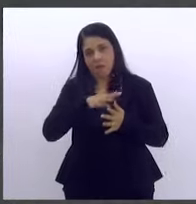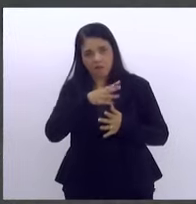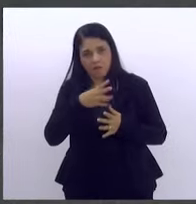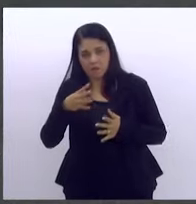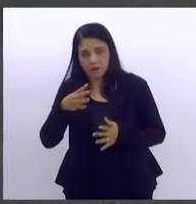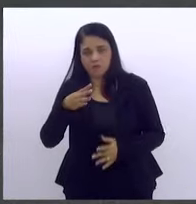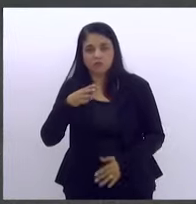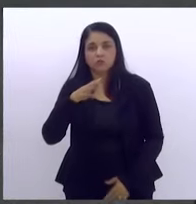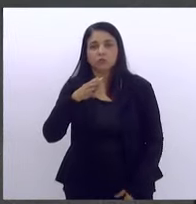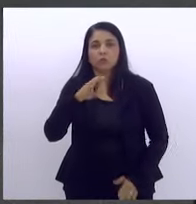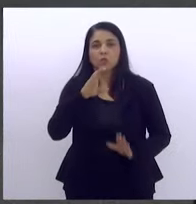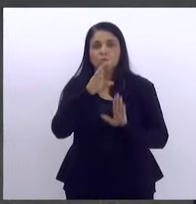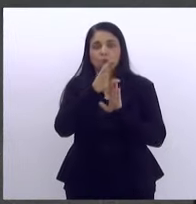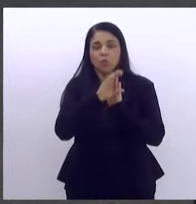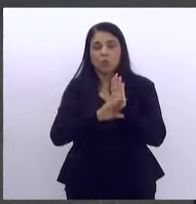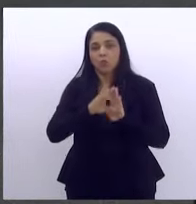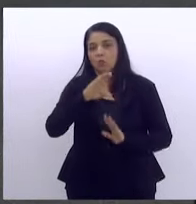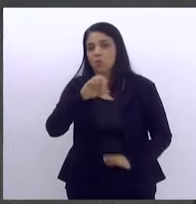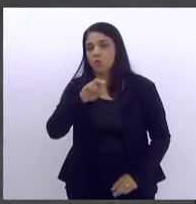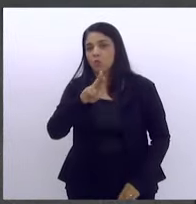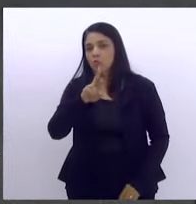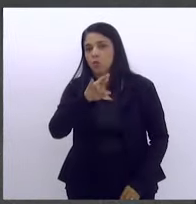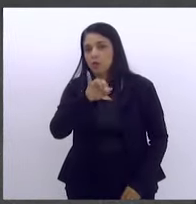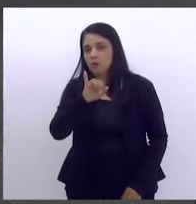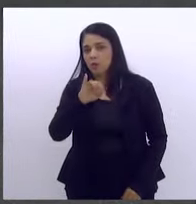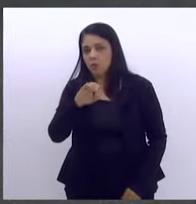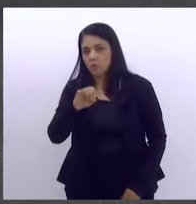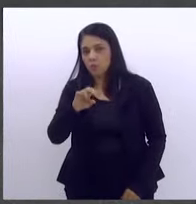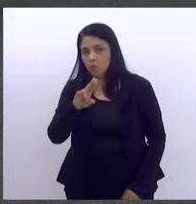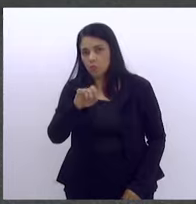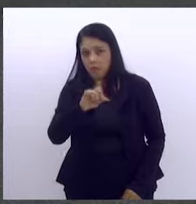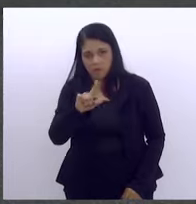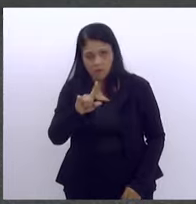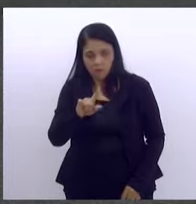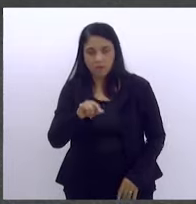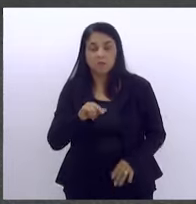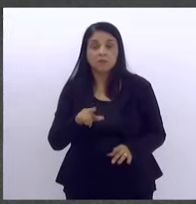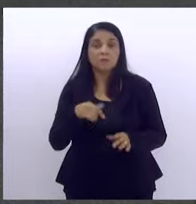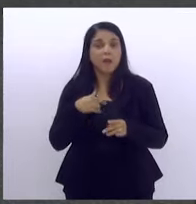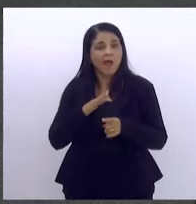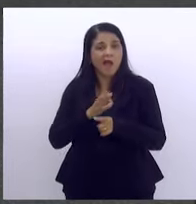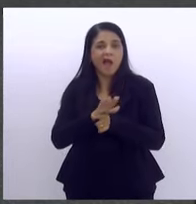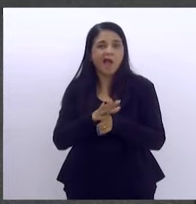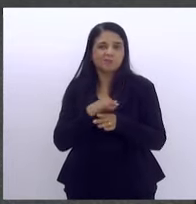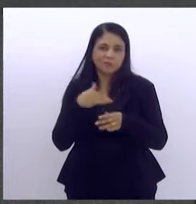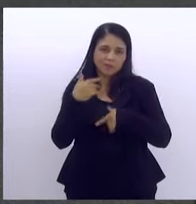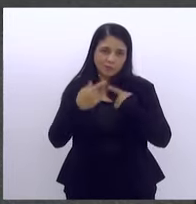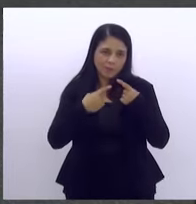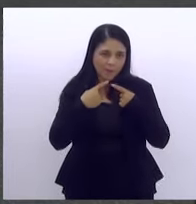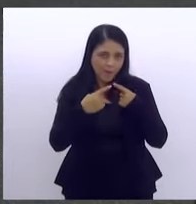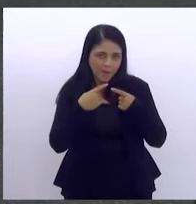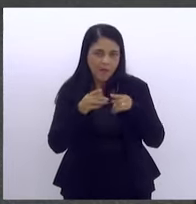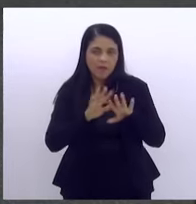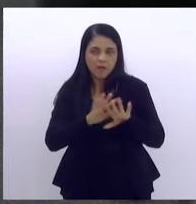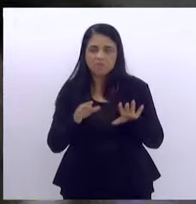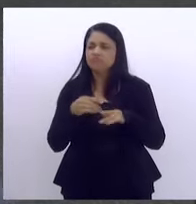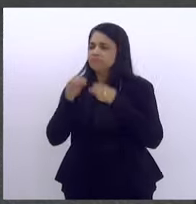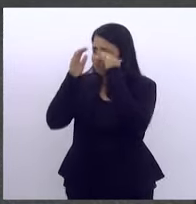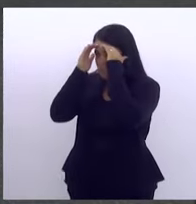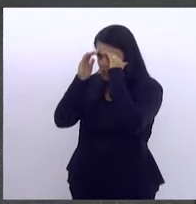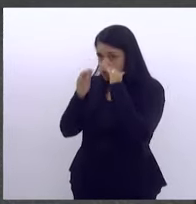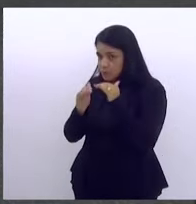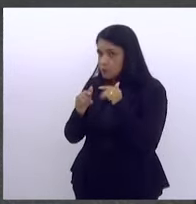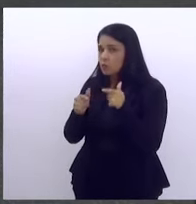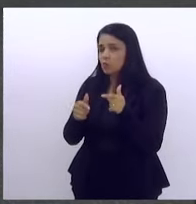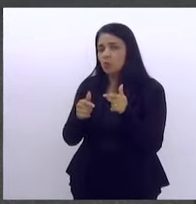dentro do conteúdo curricular também. É só para ajudar aqui na conversa. né, o colega foi muito respeitoso na forma